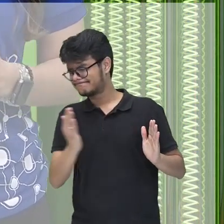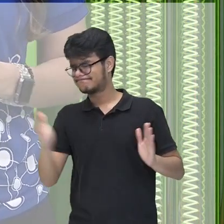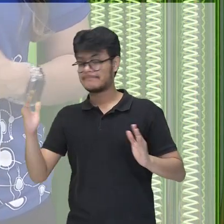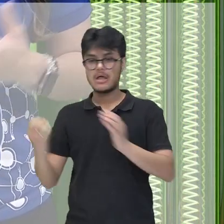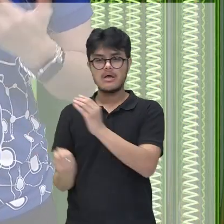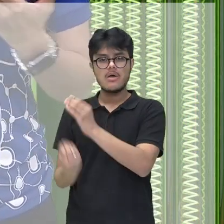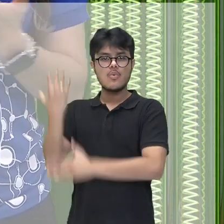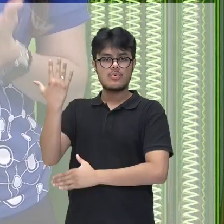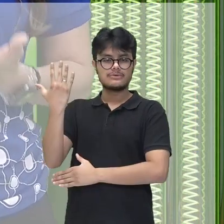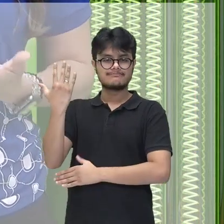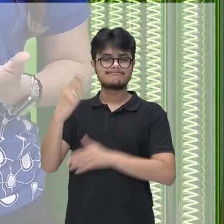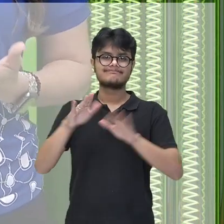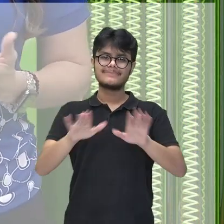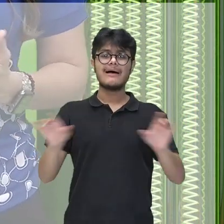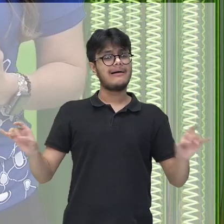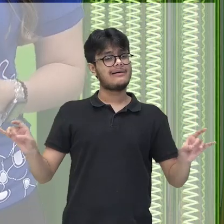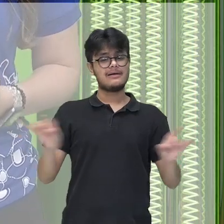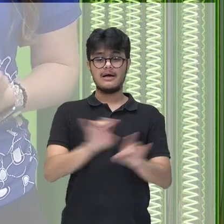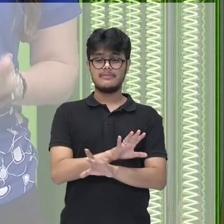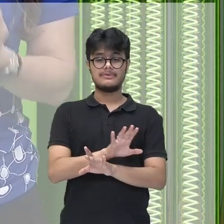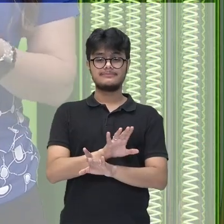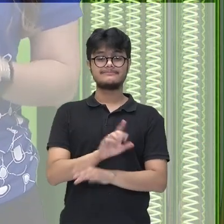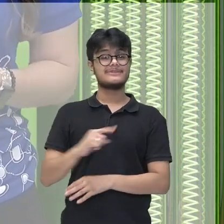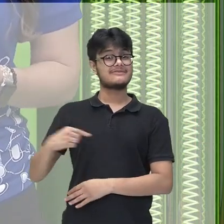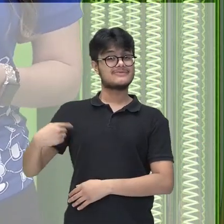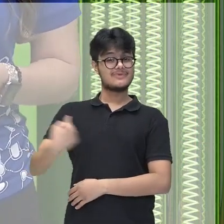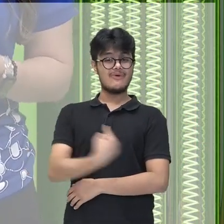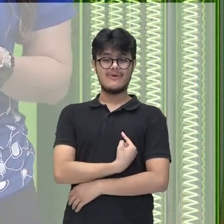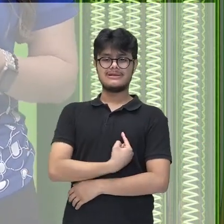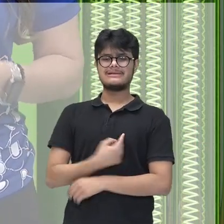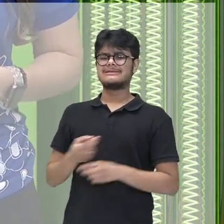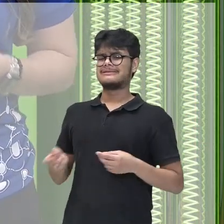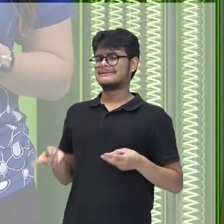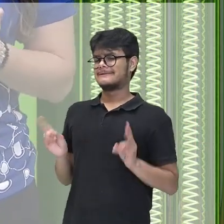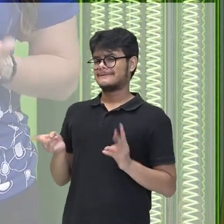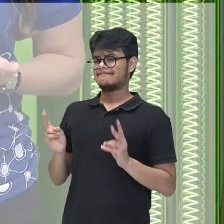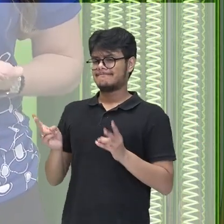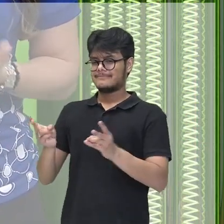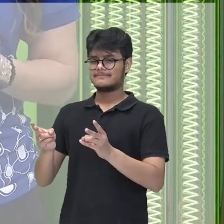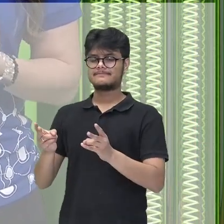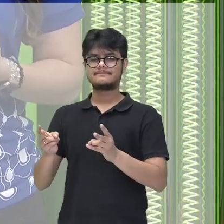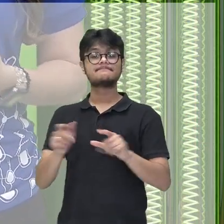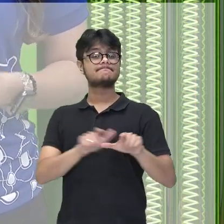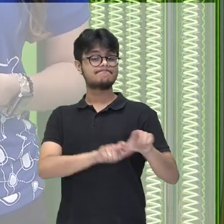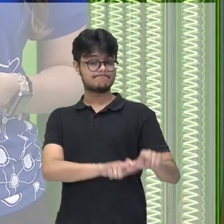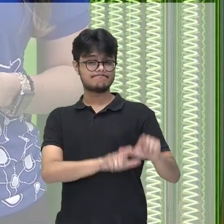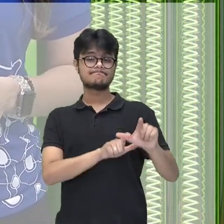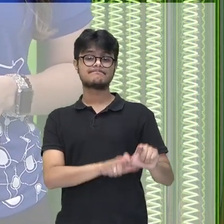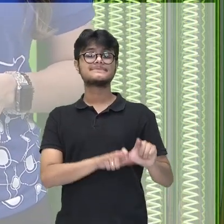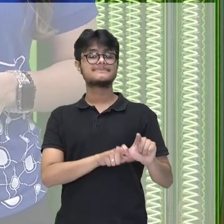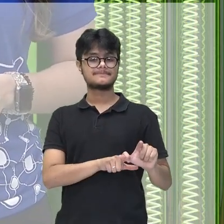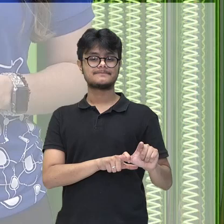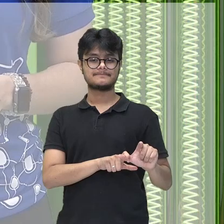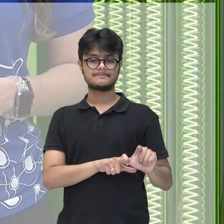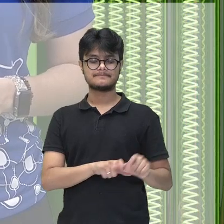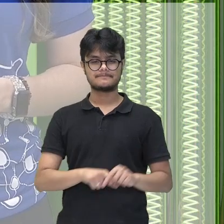formado, então uma hora ele pode acabar, mas até agora a gente tem uma dependência muito